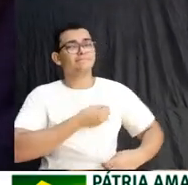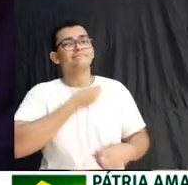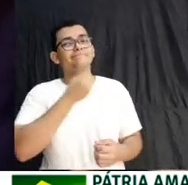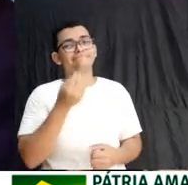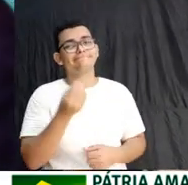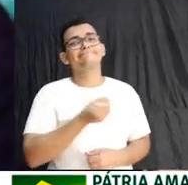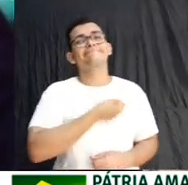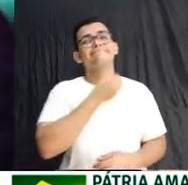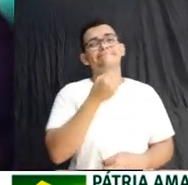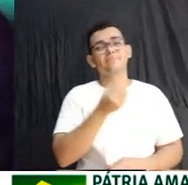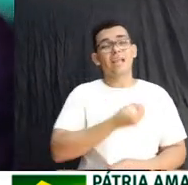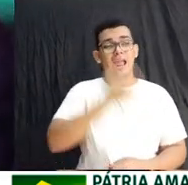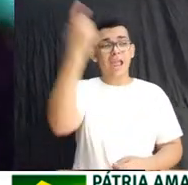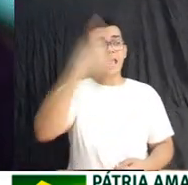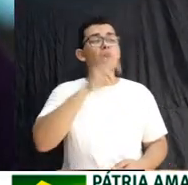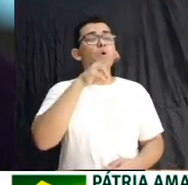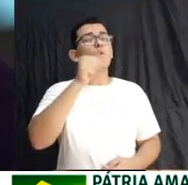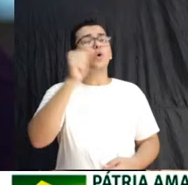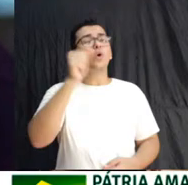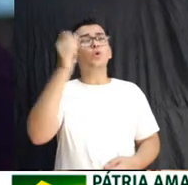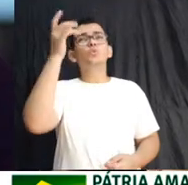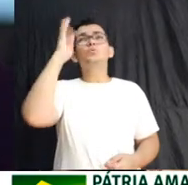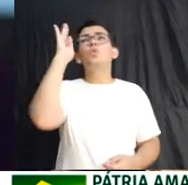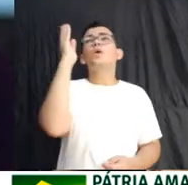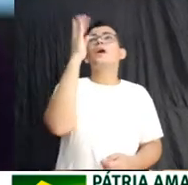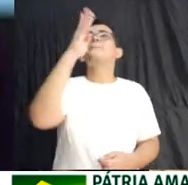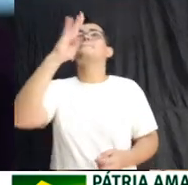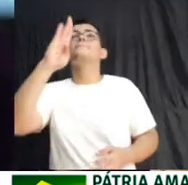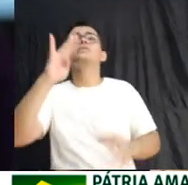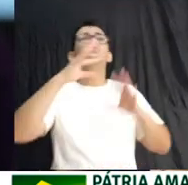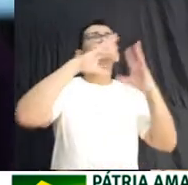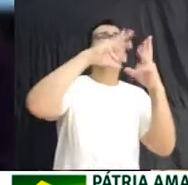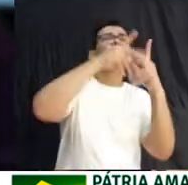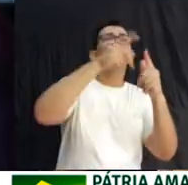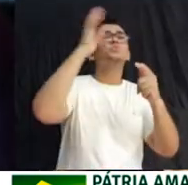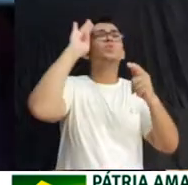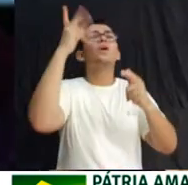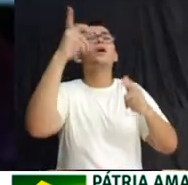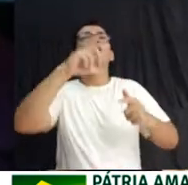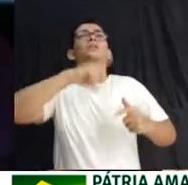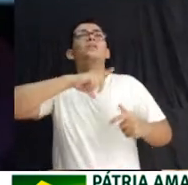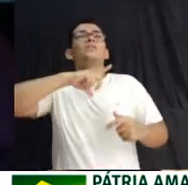Não pude imaginar os sonhos que me deu.